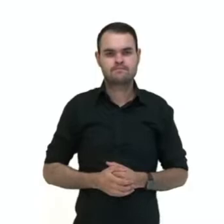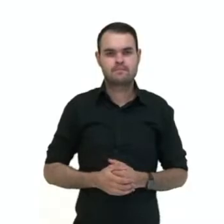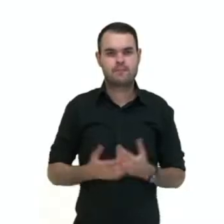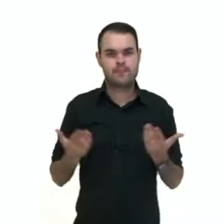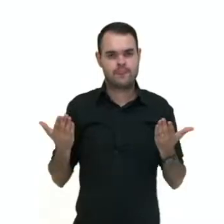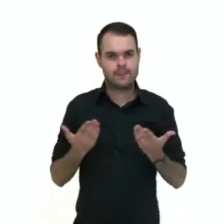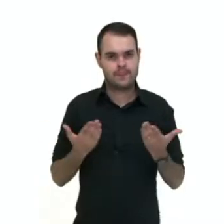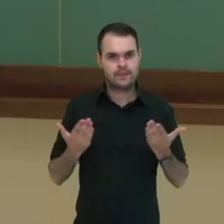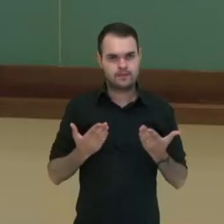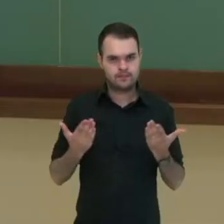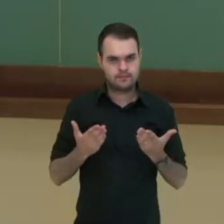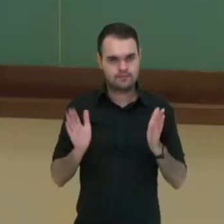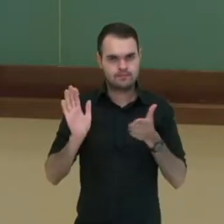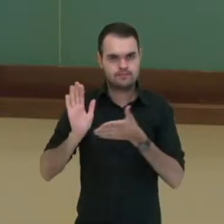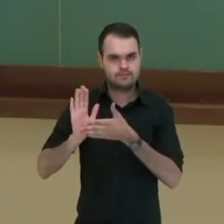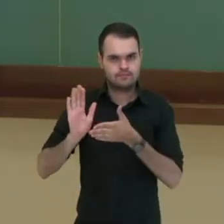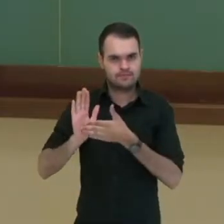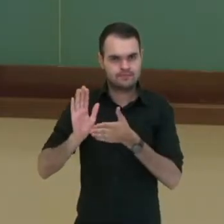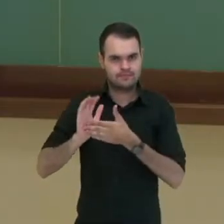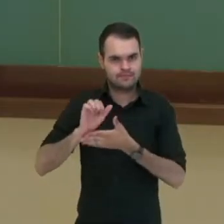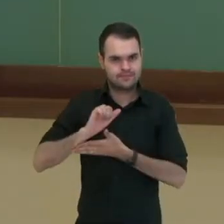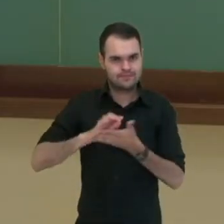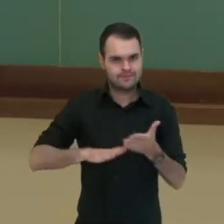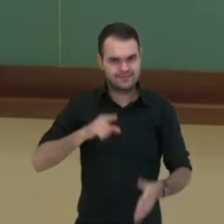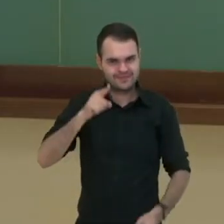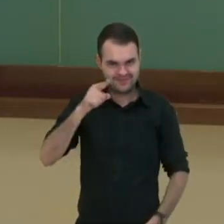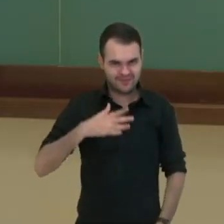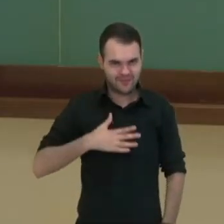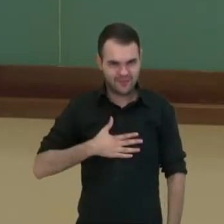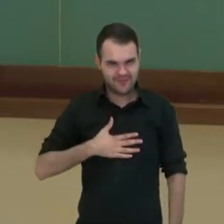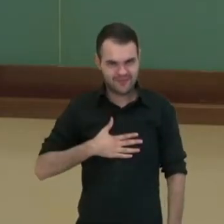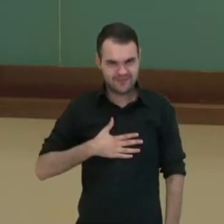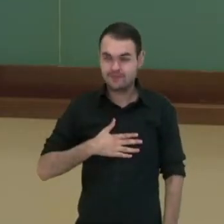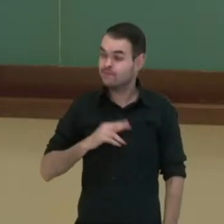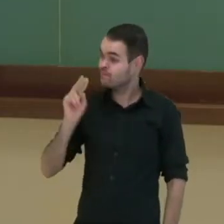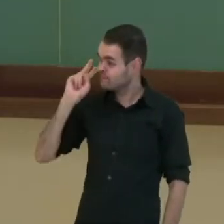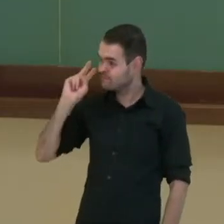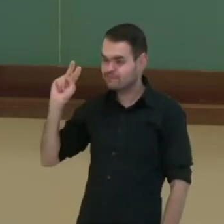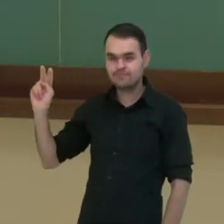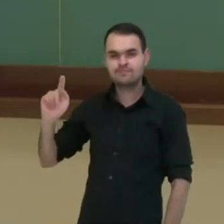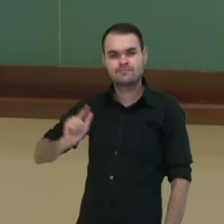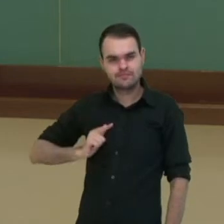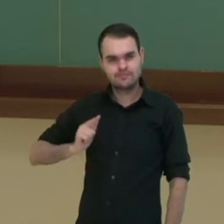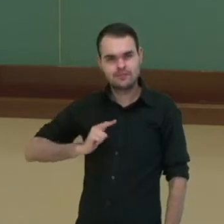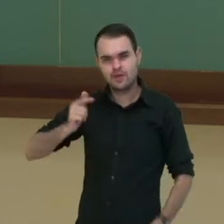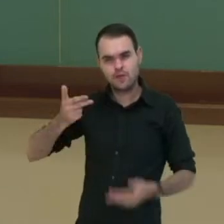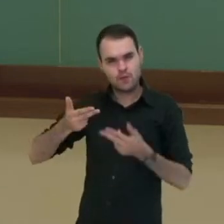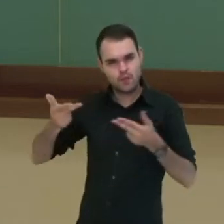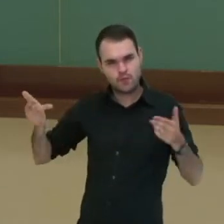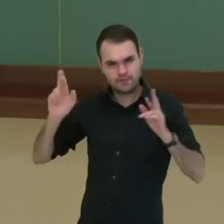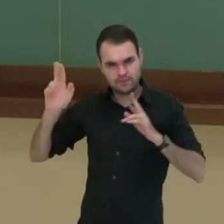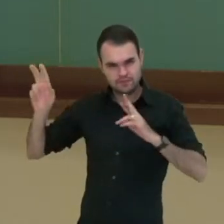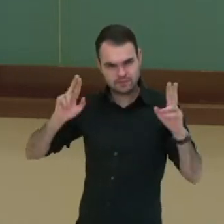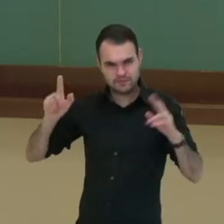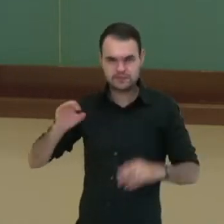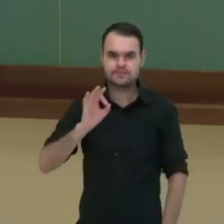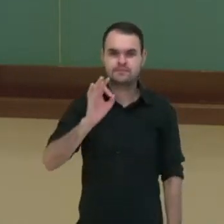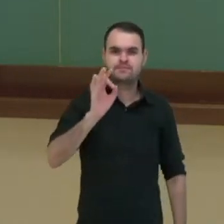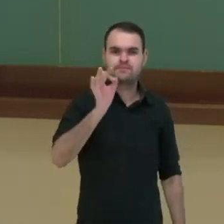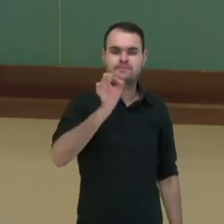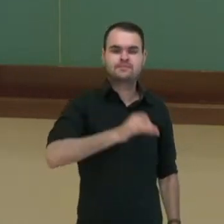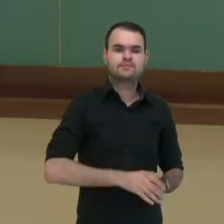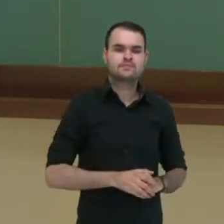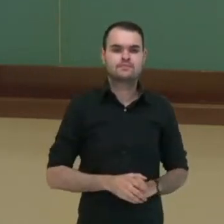Agora já eu vou propor uma atividade para você. Você já gostou, né? Porque você já viu ali que tem coisa diferente. Isso mesmo. Então aqui tem